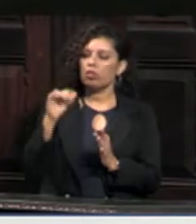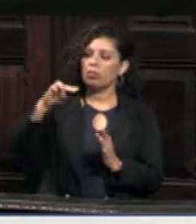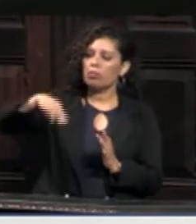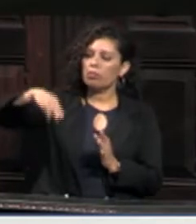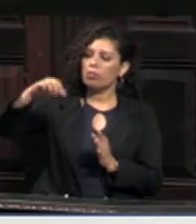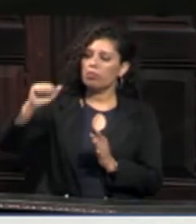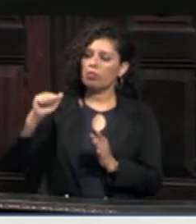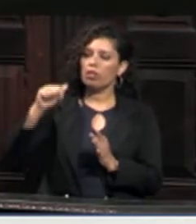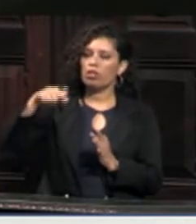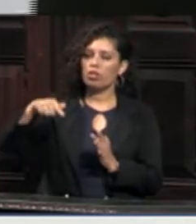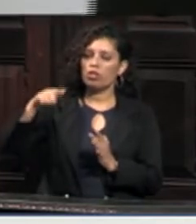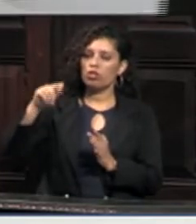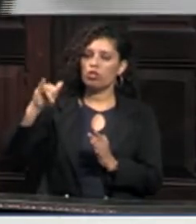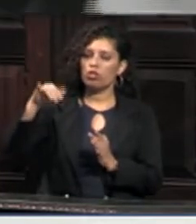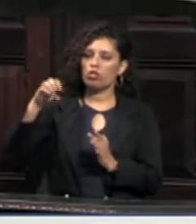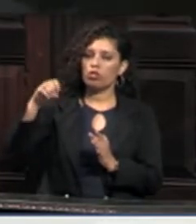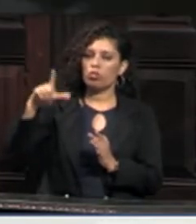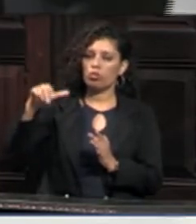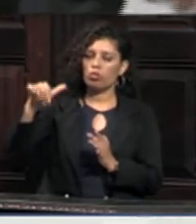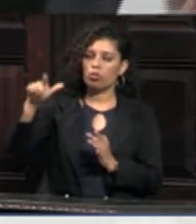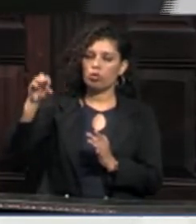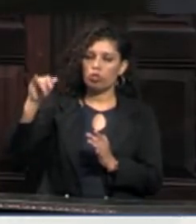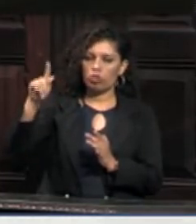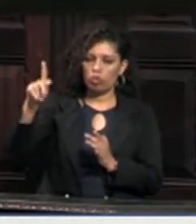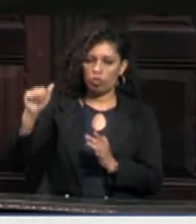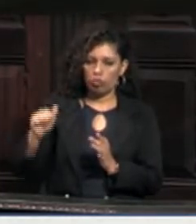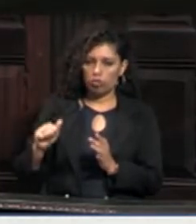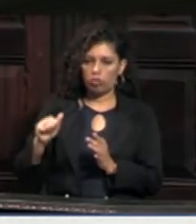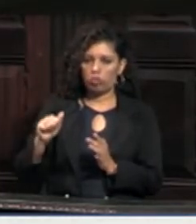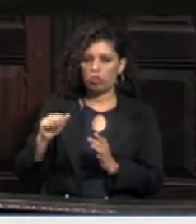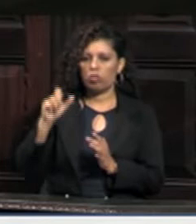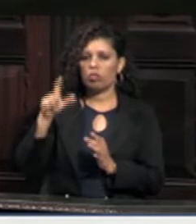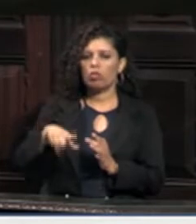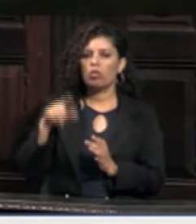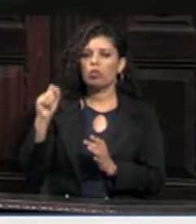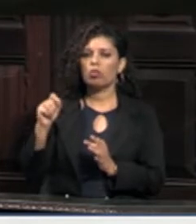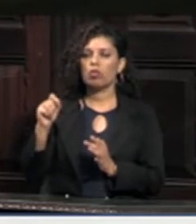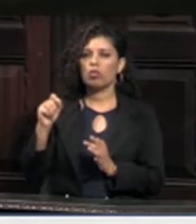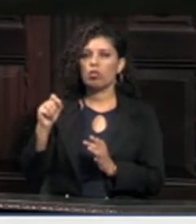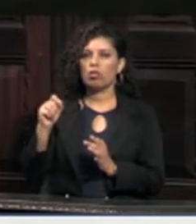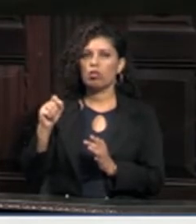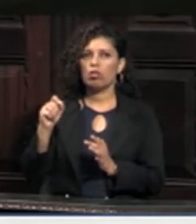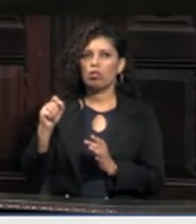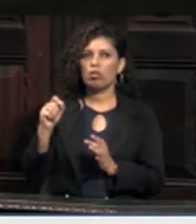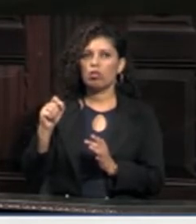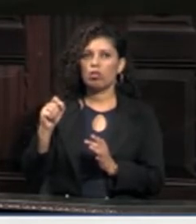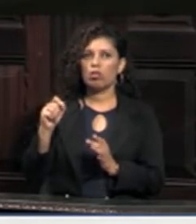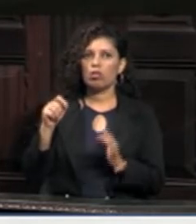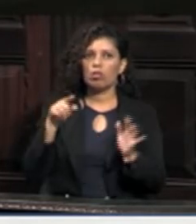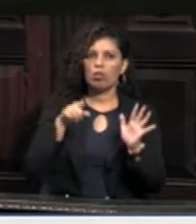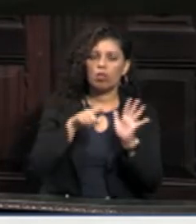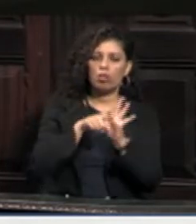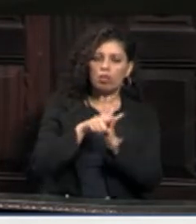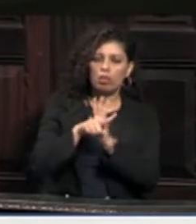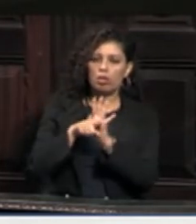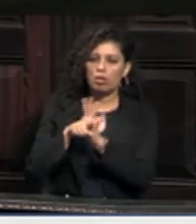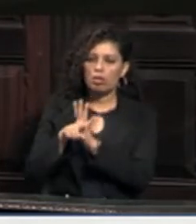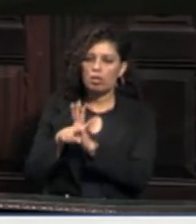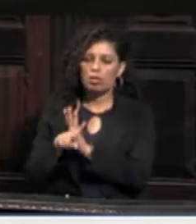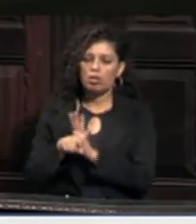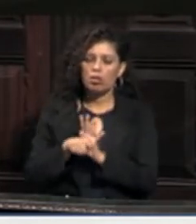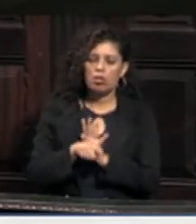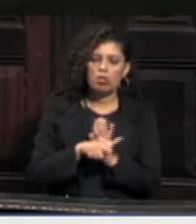imagiologia a atuação na área da ressonância nuclear